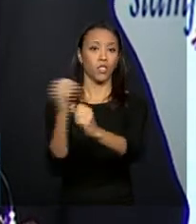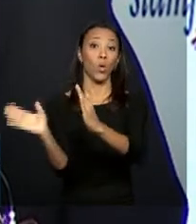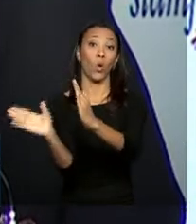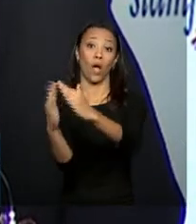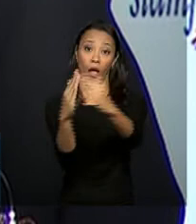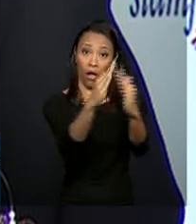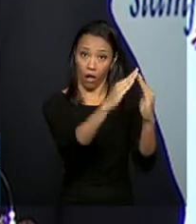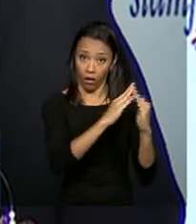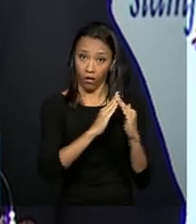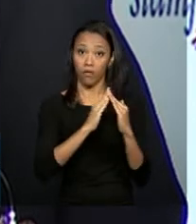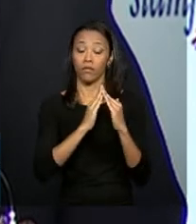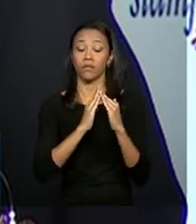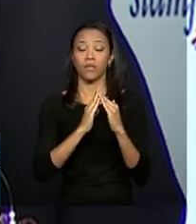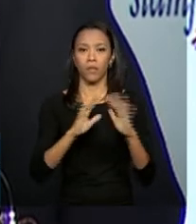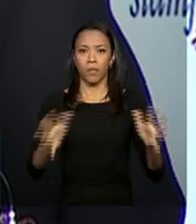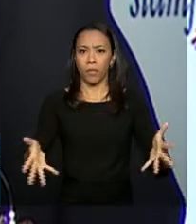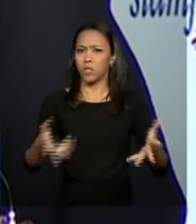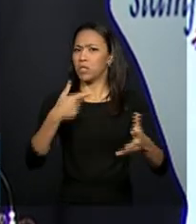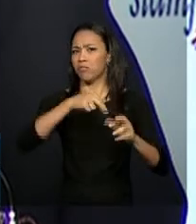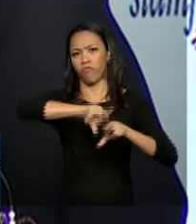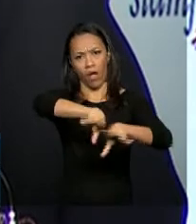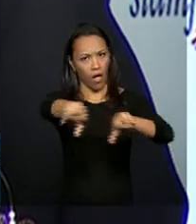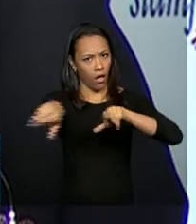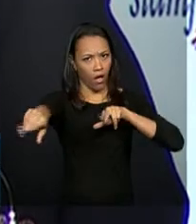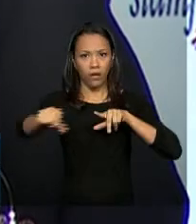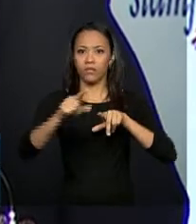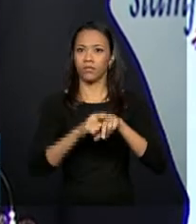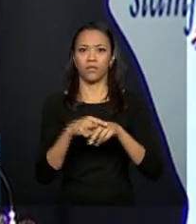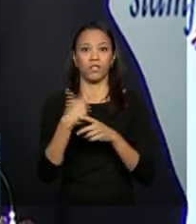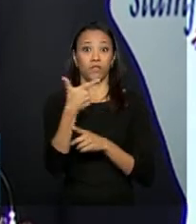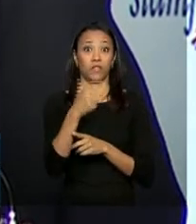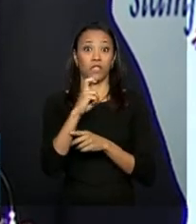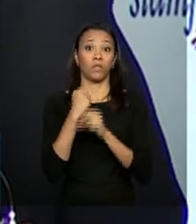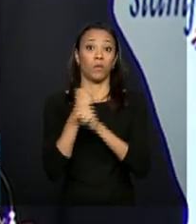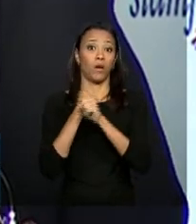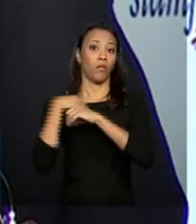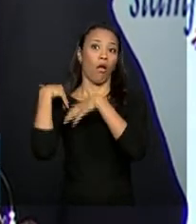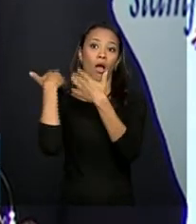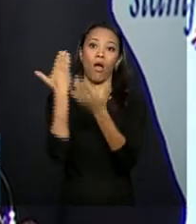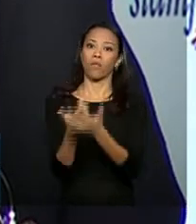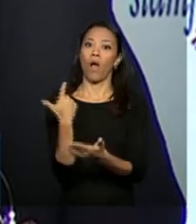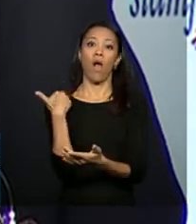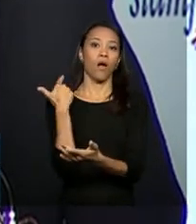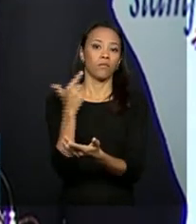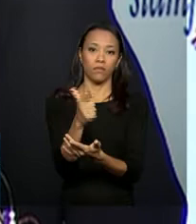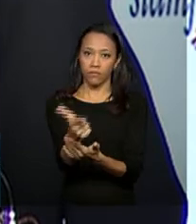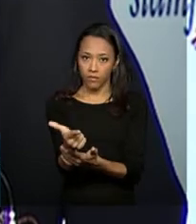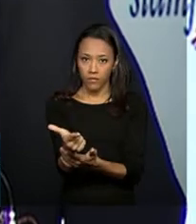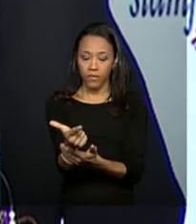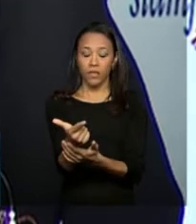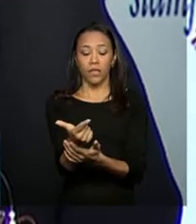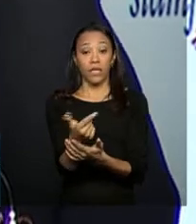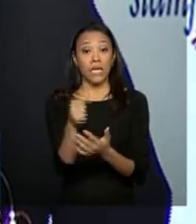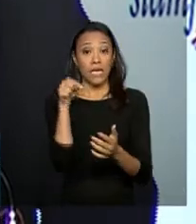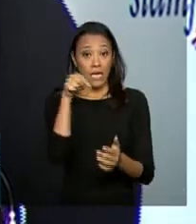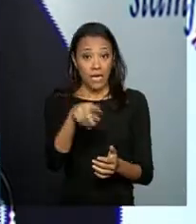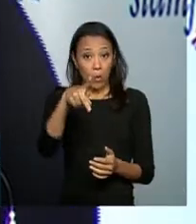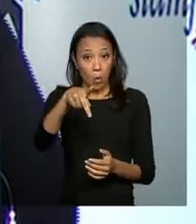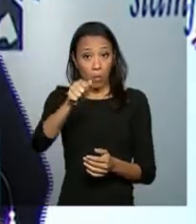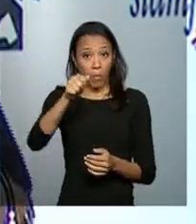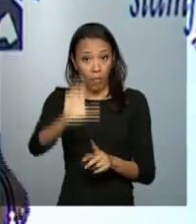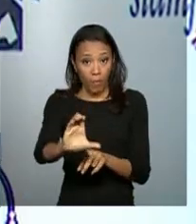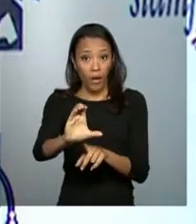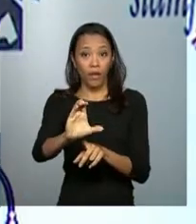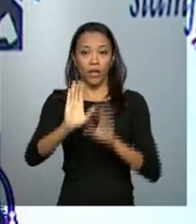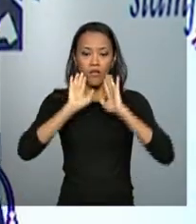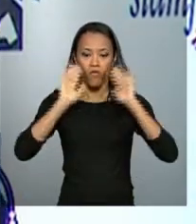possuía, no mínimo, nos últimos 20, 25 anos. E ele previa investimentos,